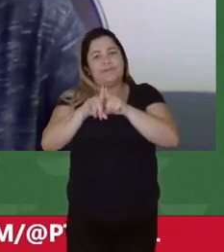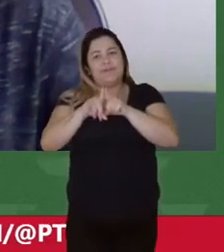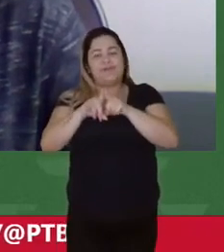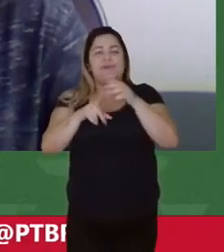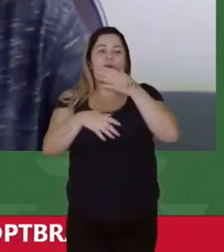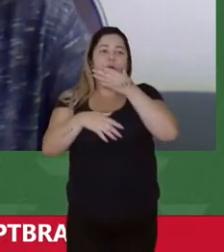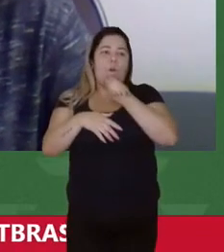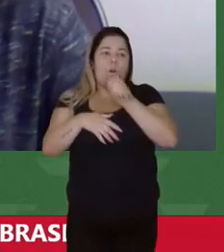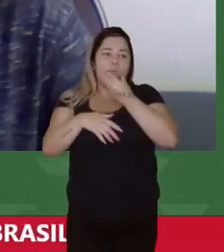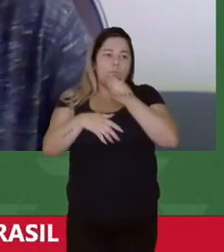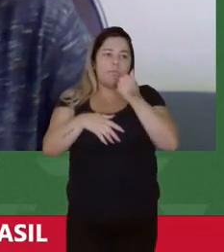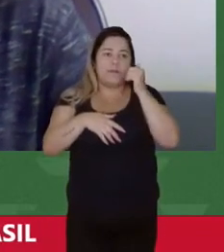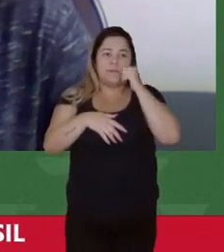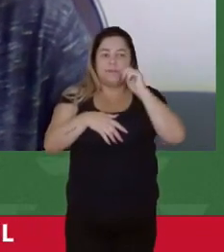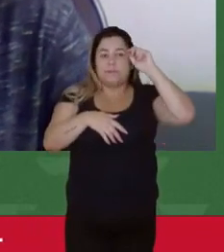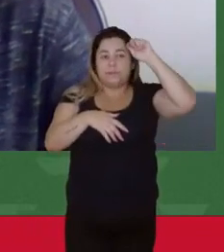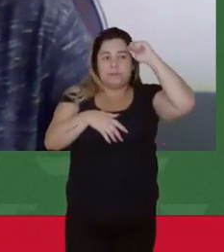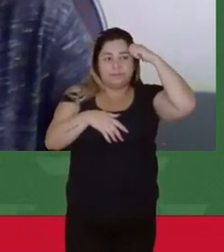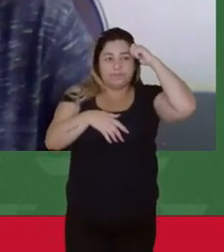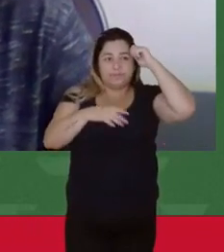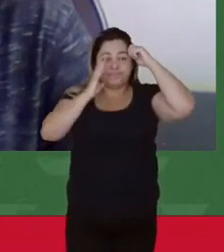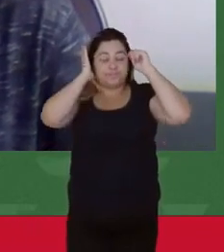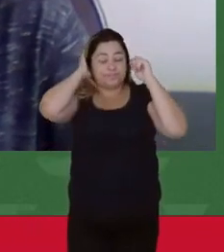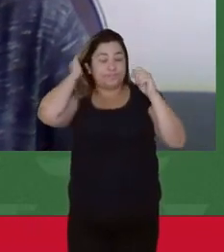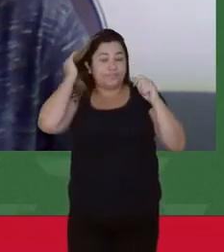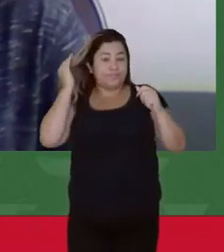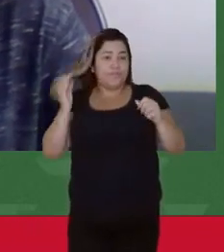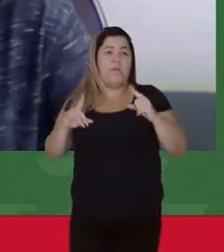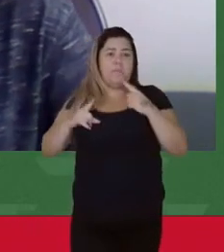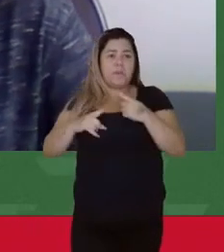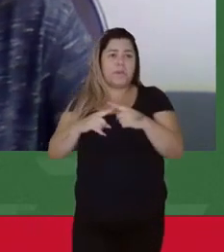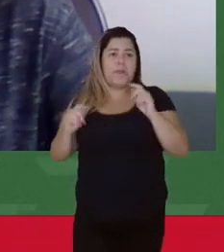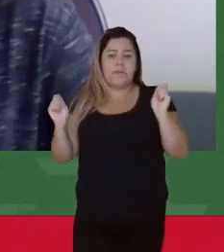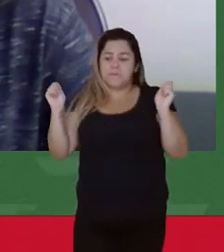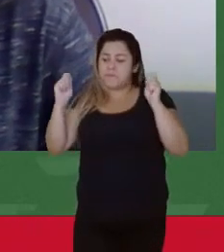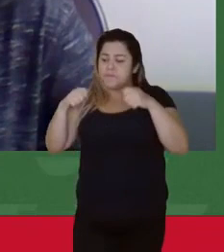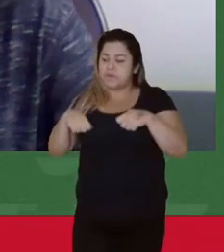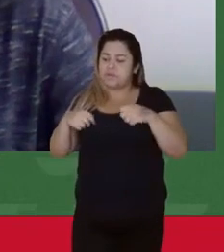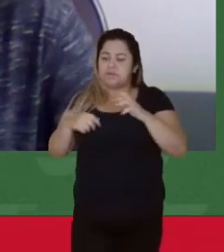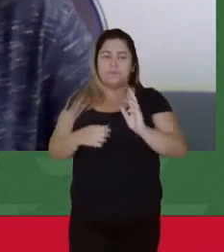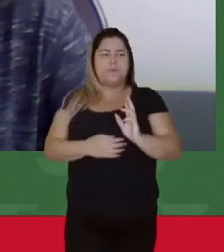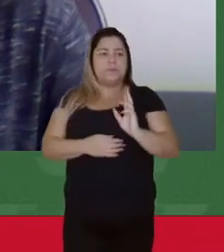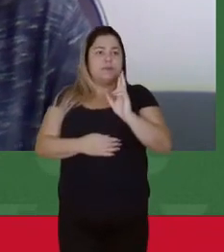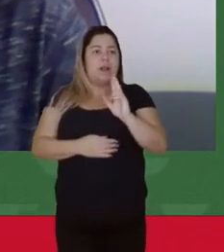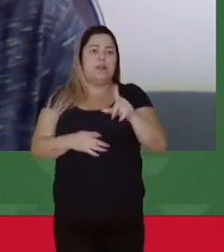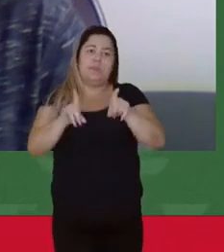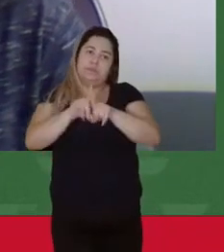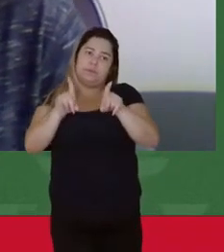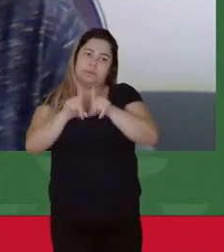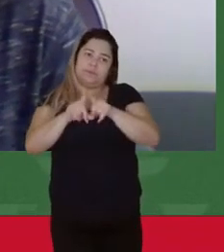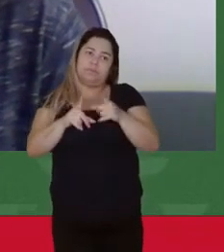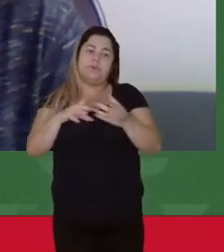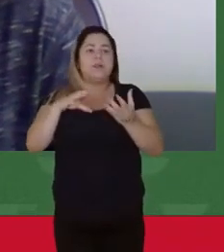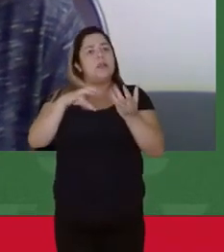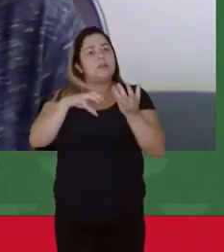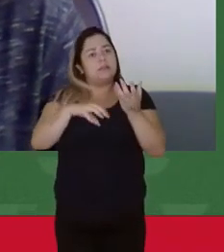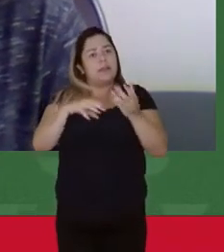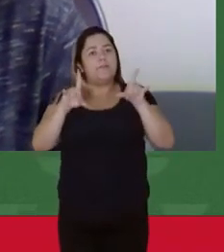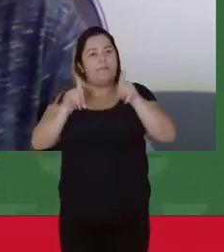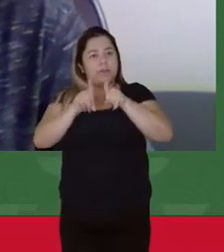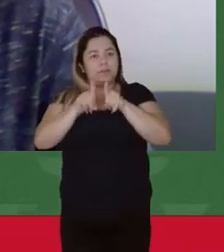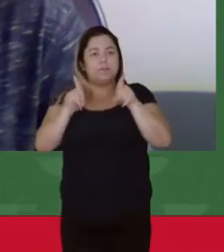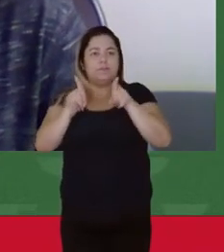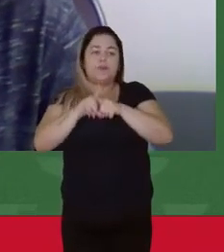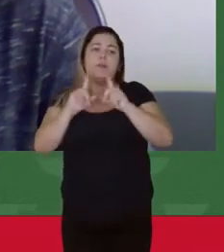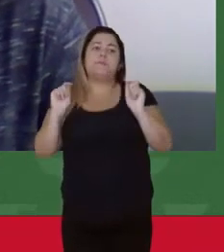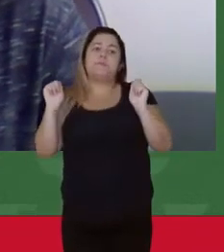homens e mulheres, negras e negros, porque é preciso que essa representação também esteja na Câmara. E precisamos, por fim, de